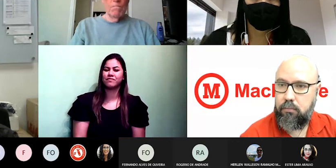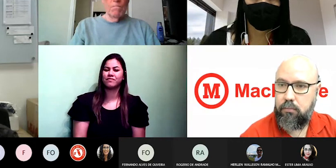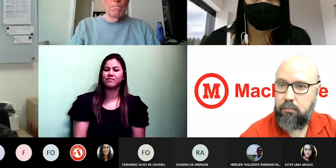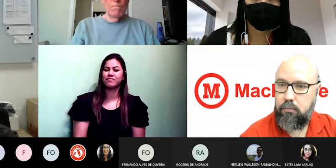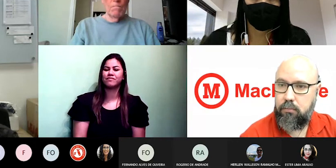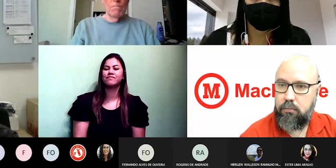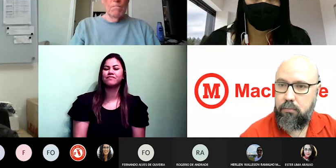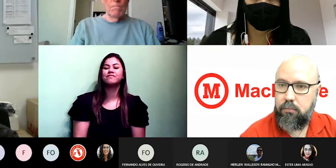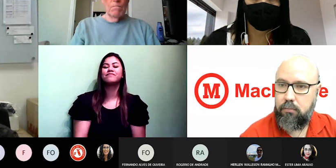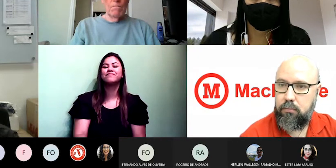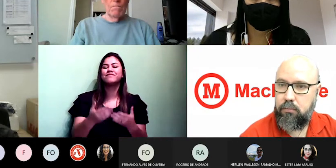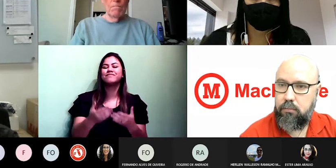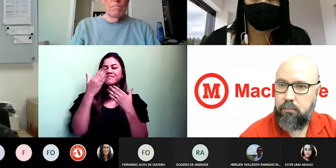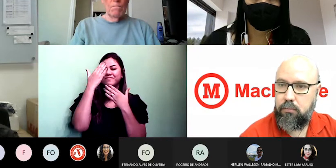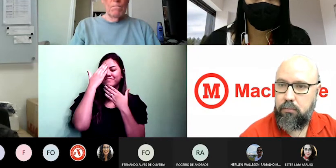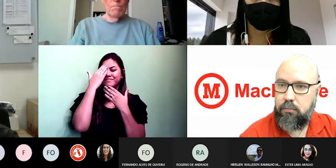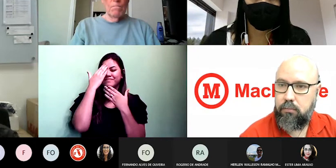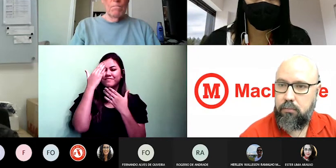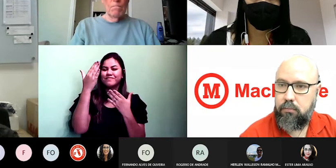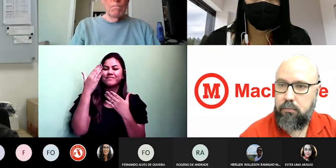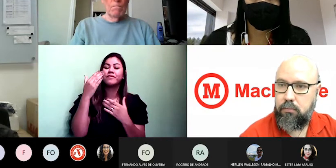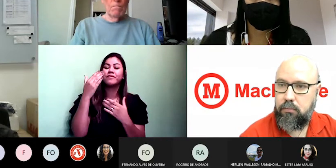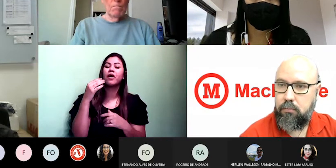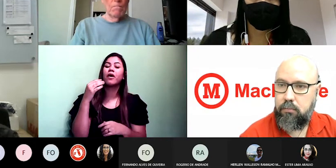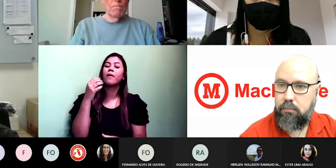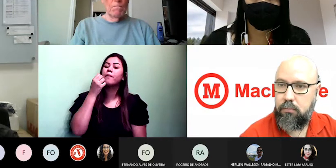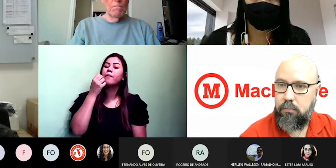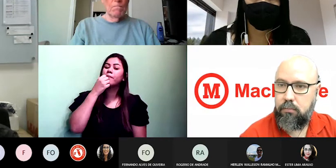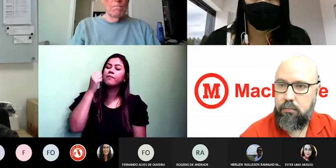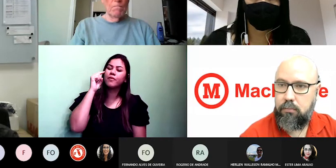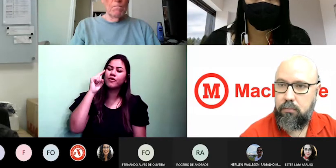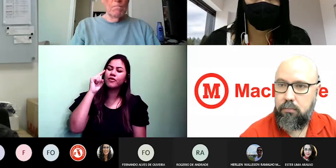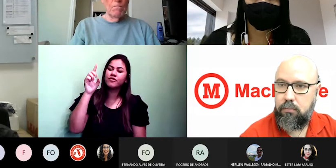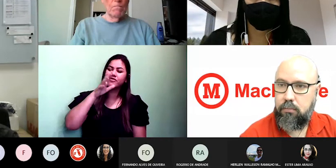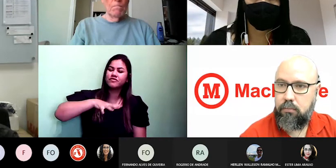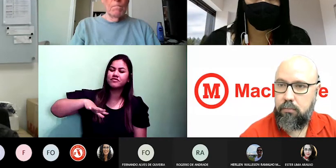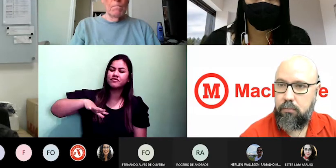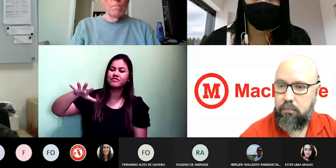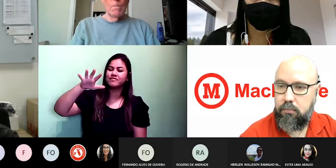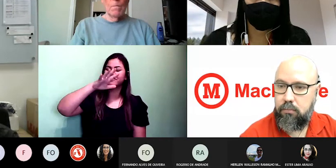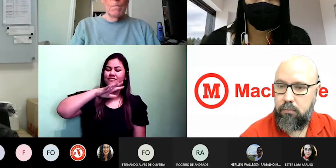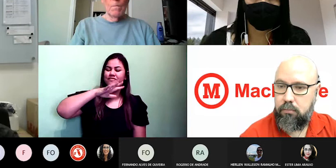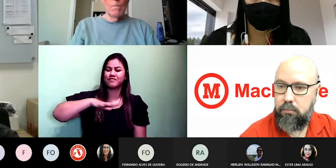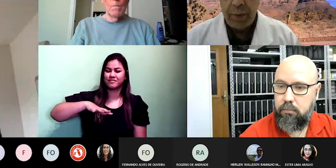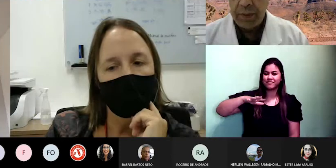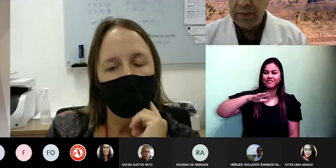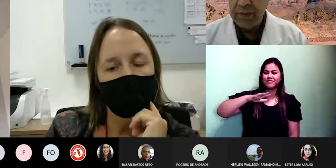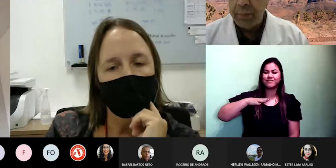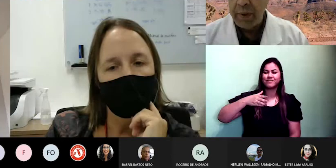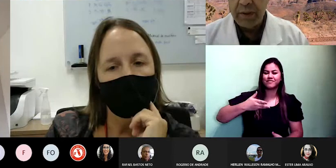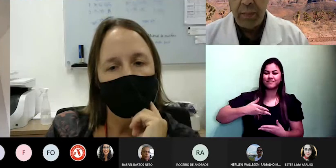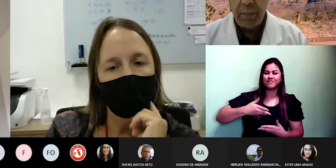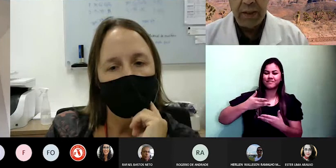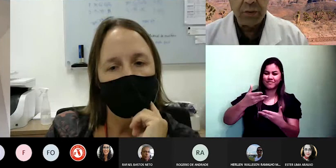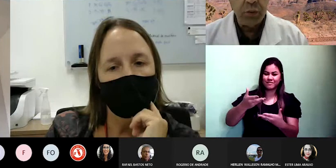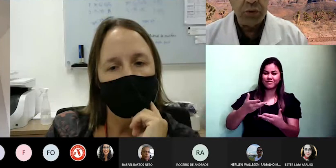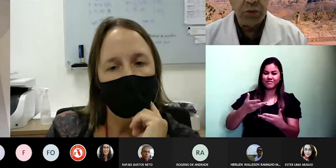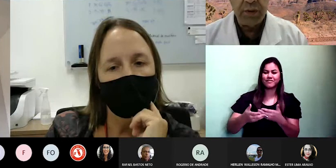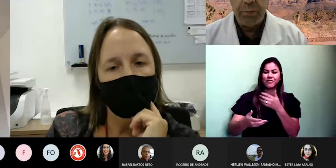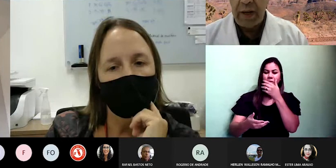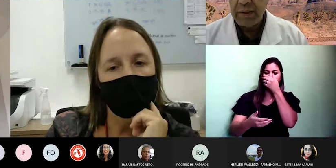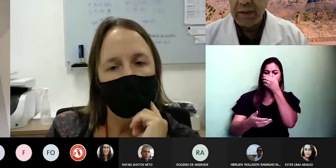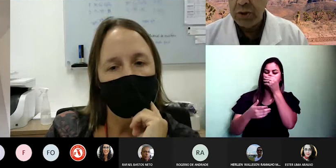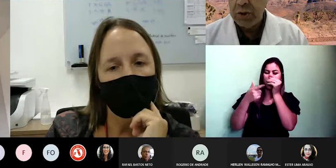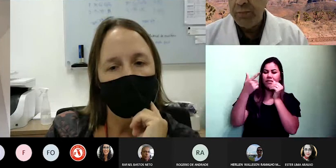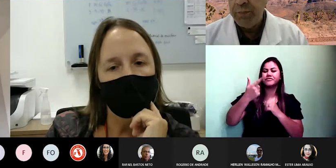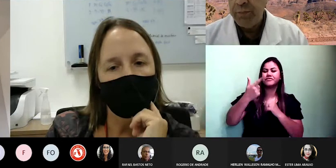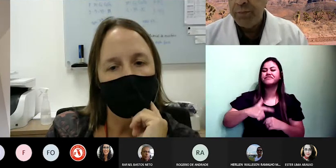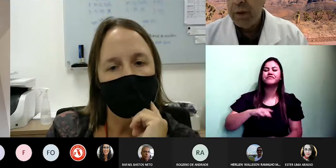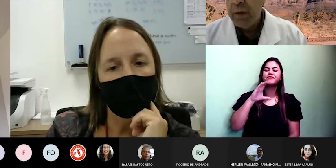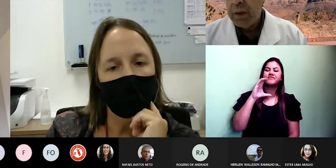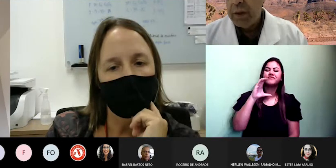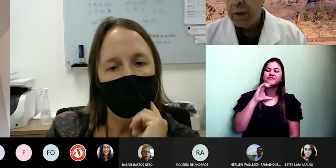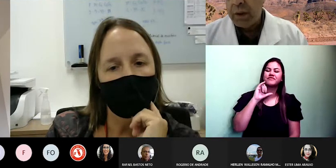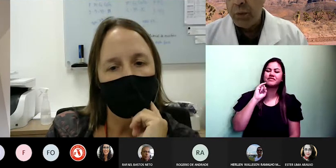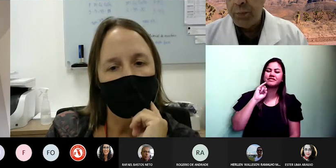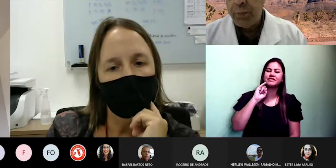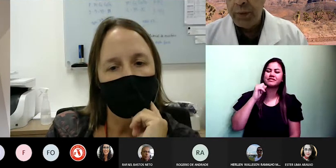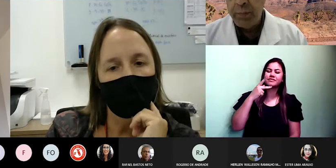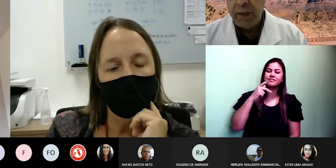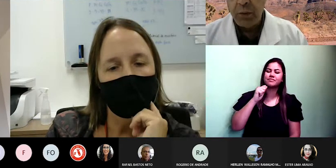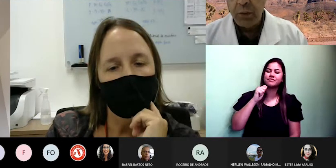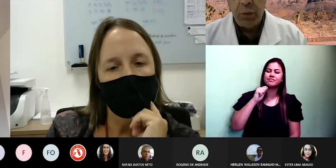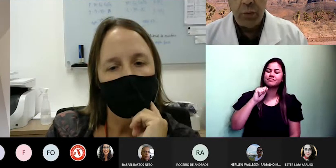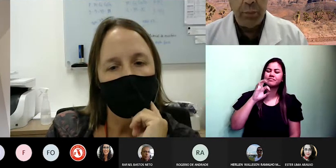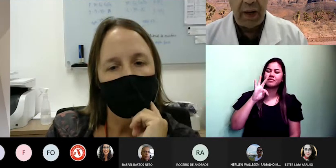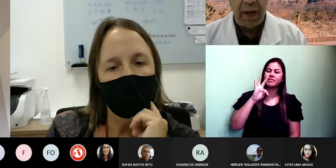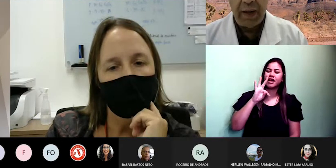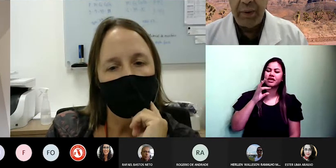Bom dia a todos, obrigado pelo convite para participar de mais um CIPAT.